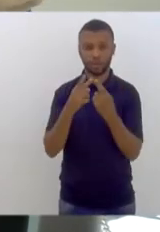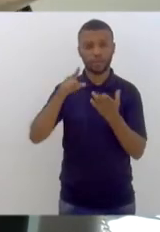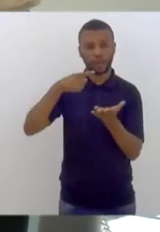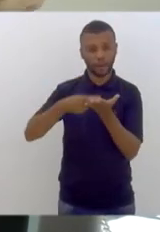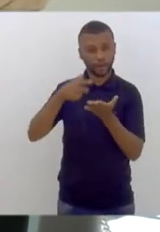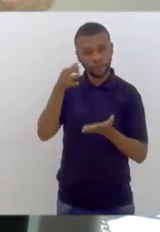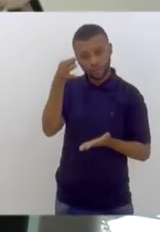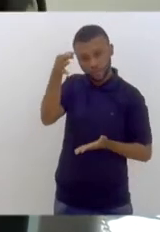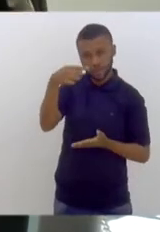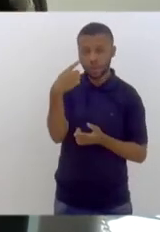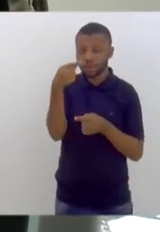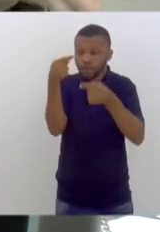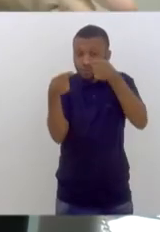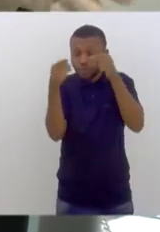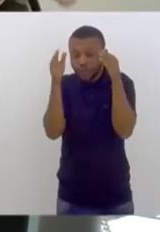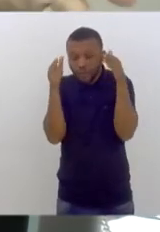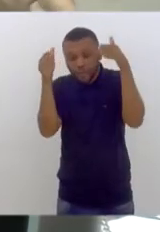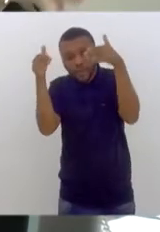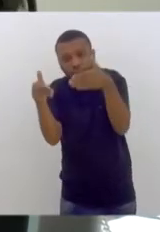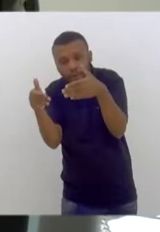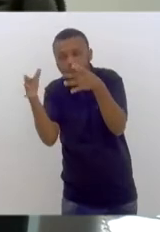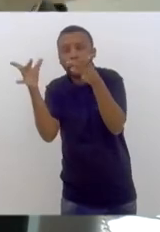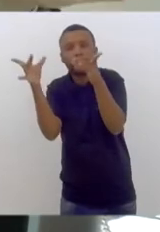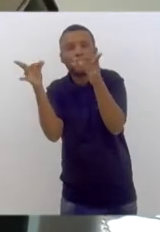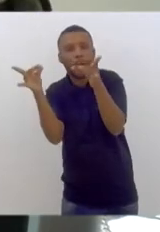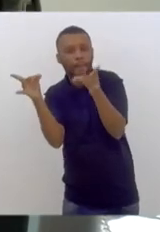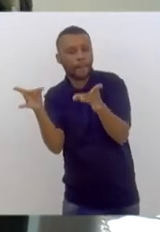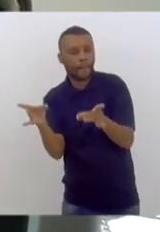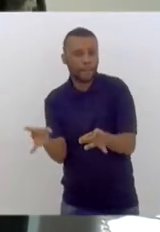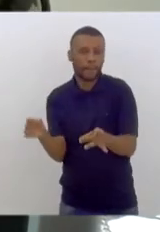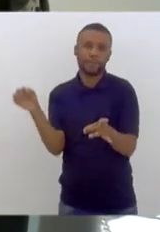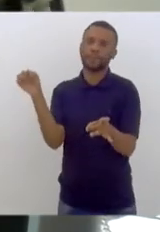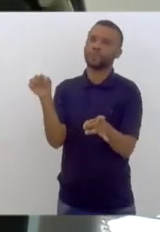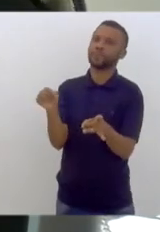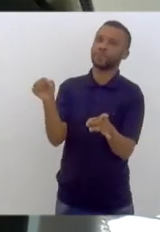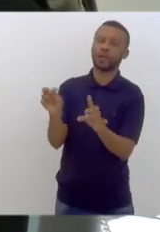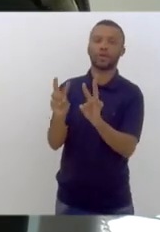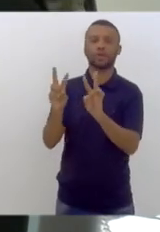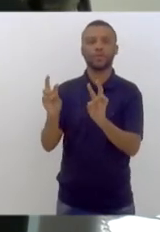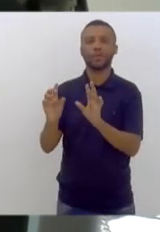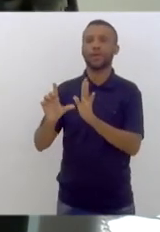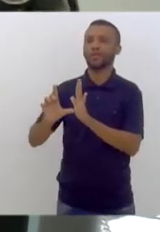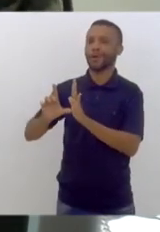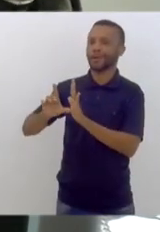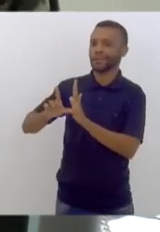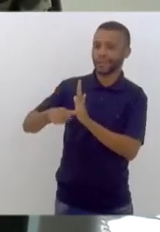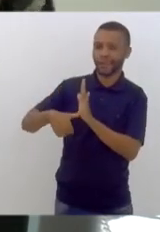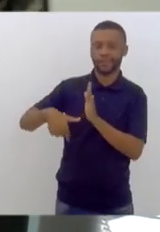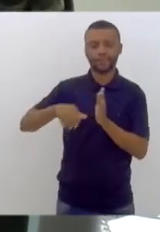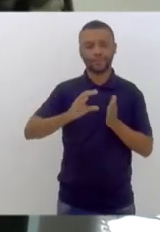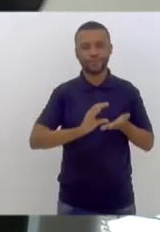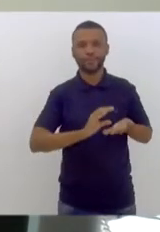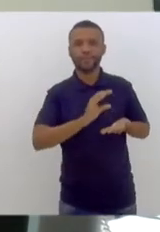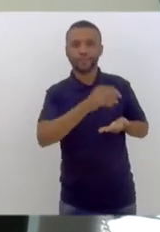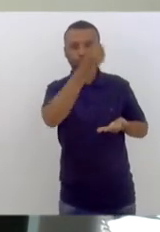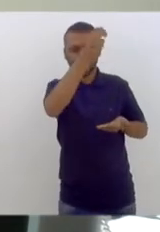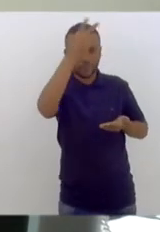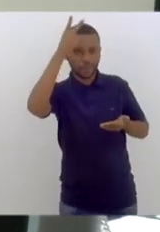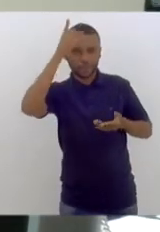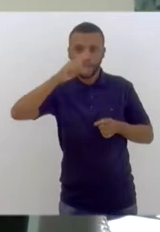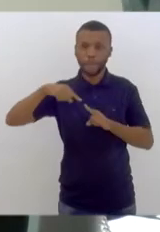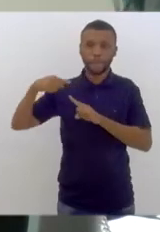gente discutiria especificamente aí a questão do atrasado do município e a participação